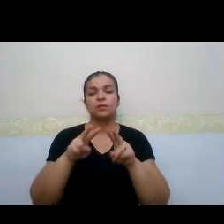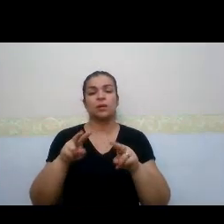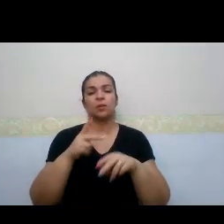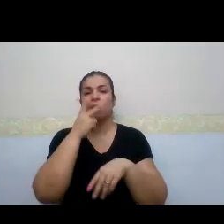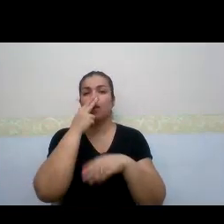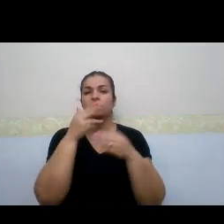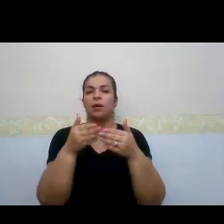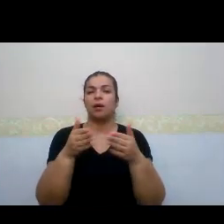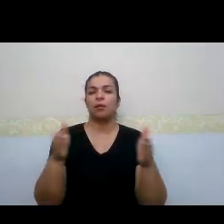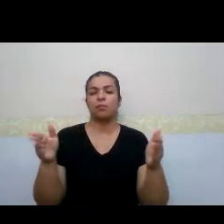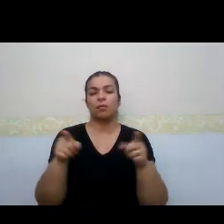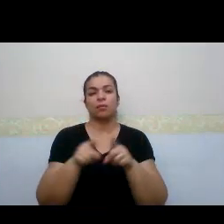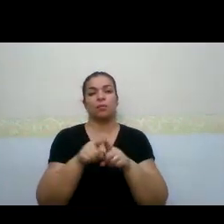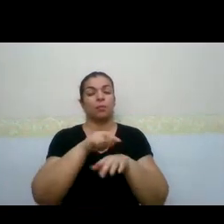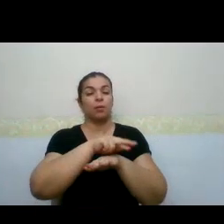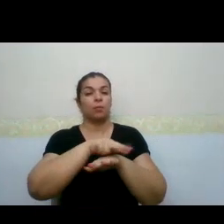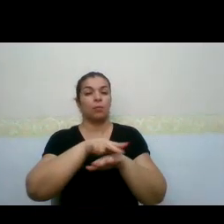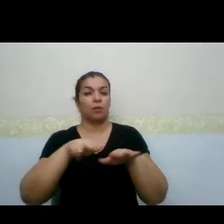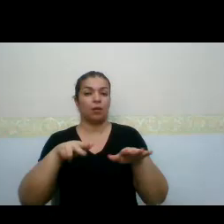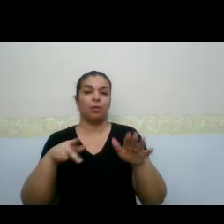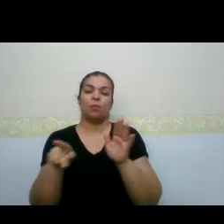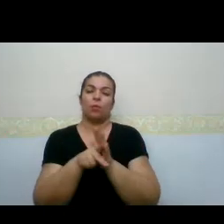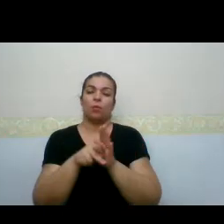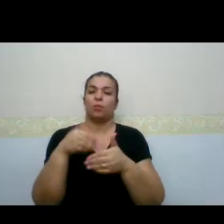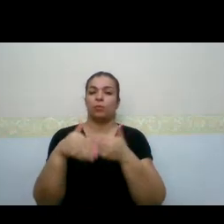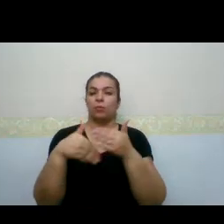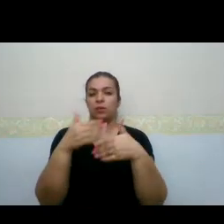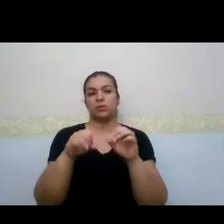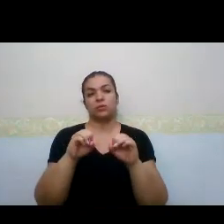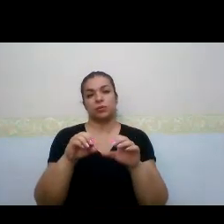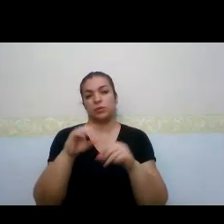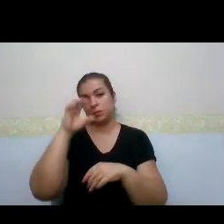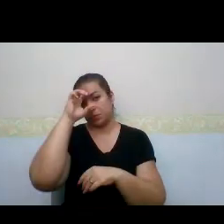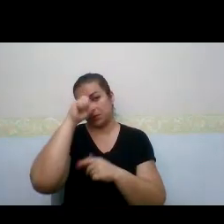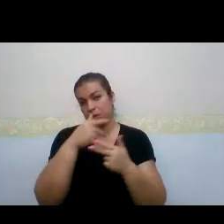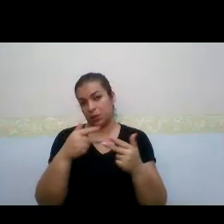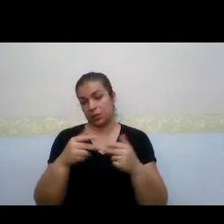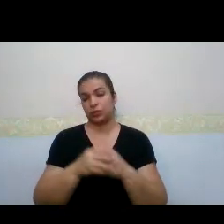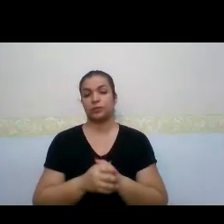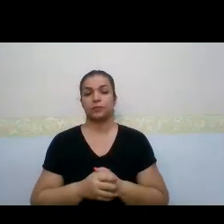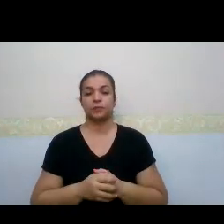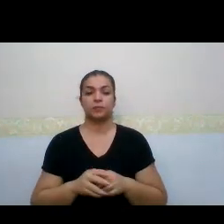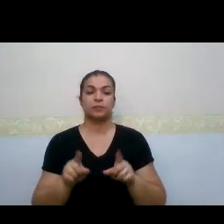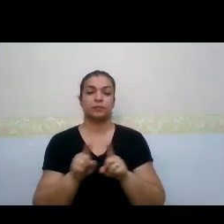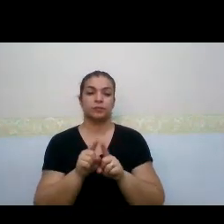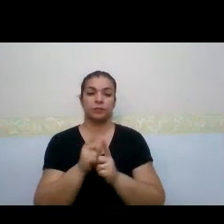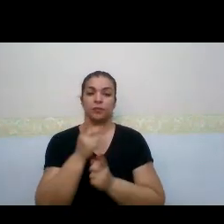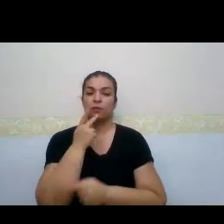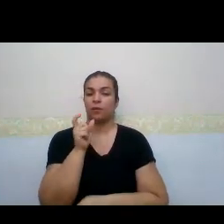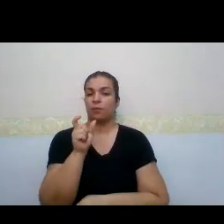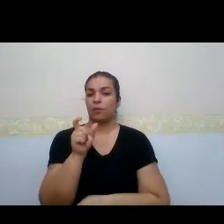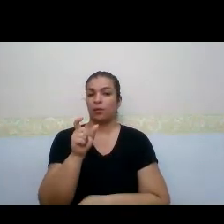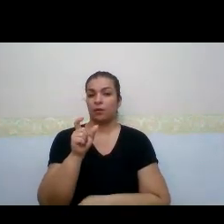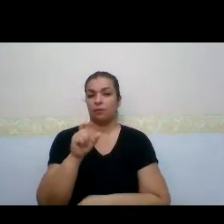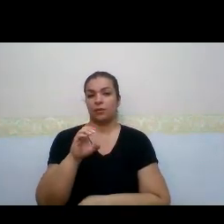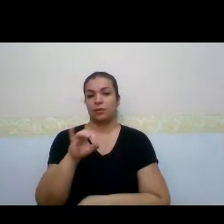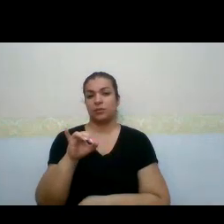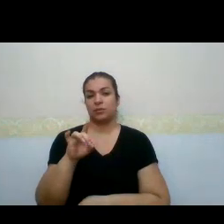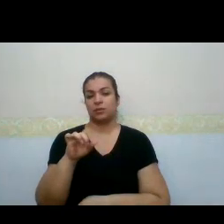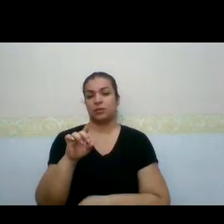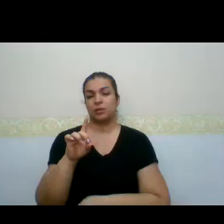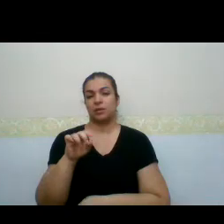plural do processo de ensino e aprendizagem. E quando se fala a palavra cidadania, logo surge a ideia